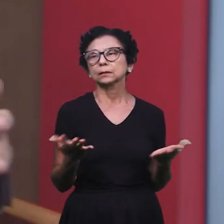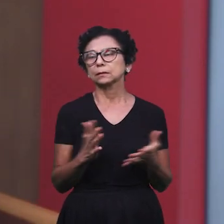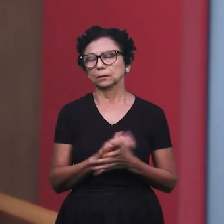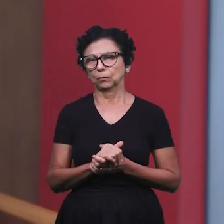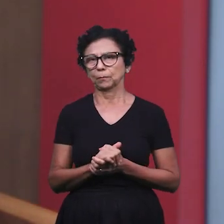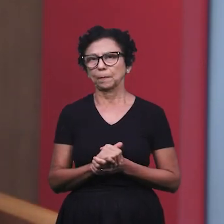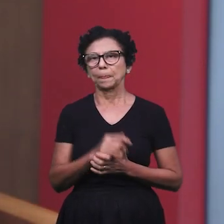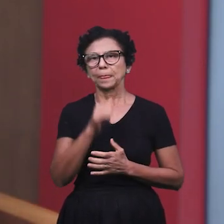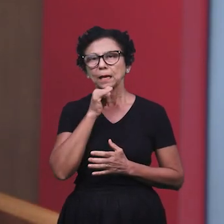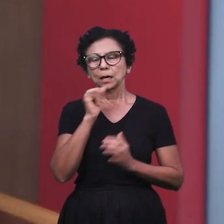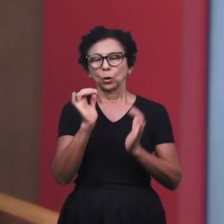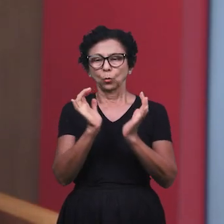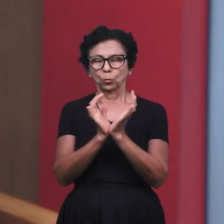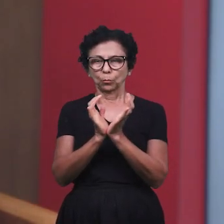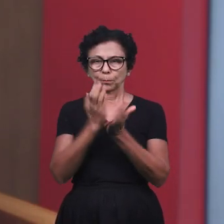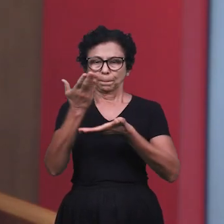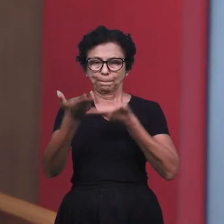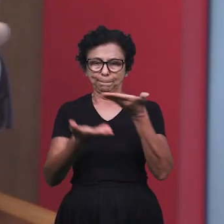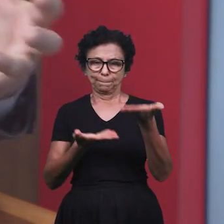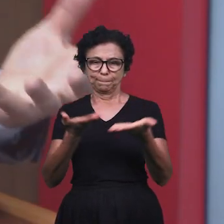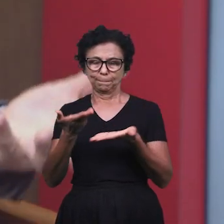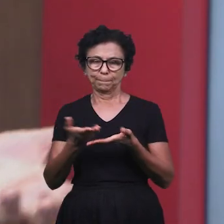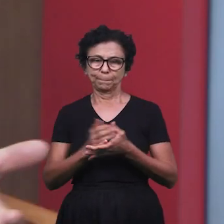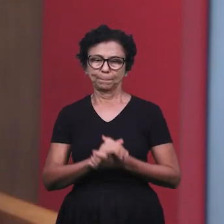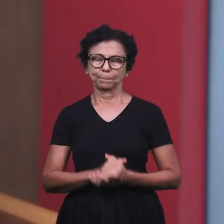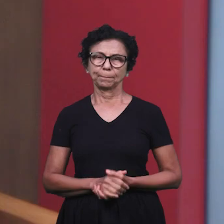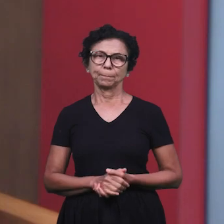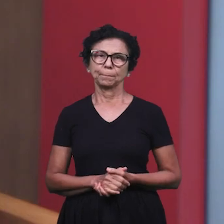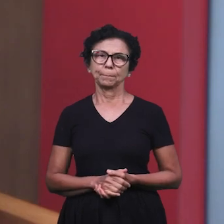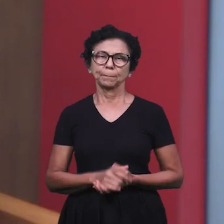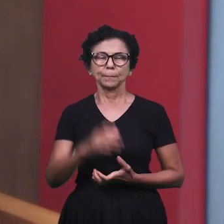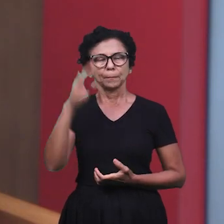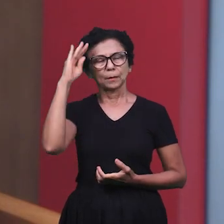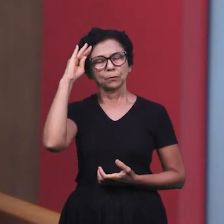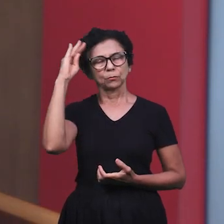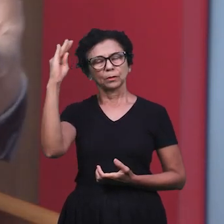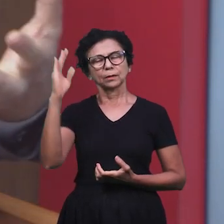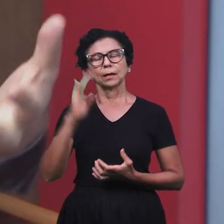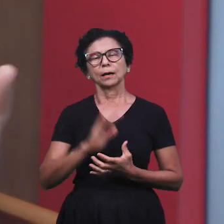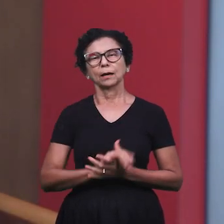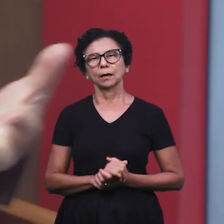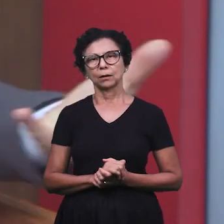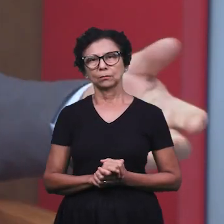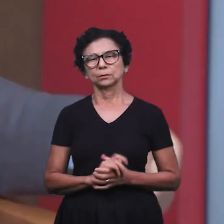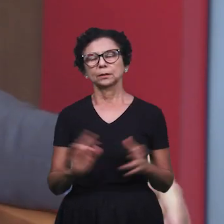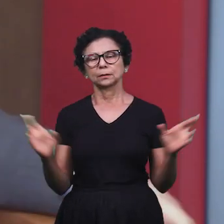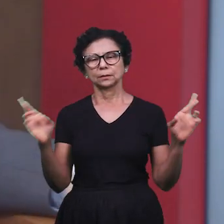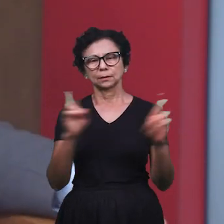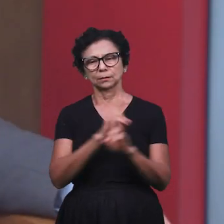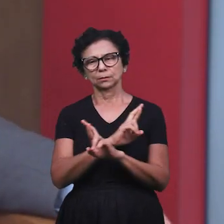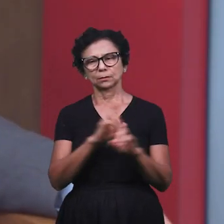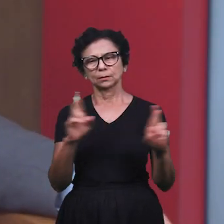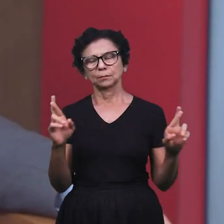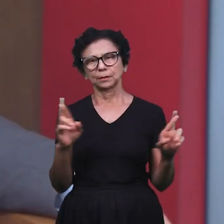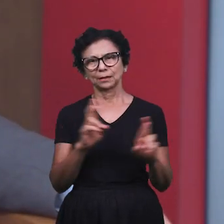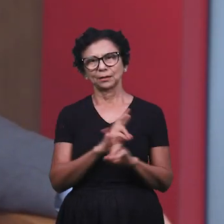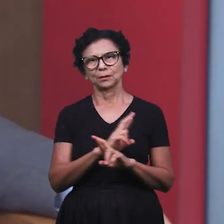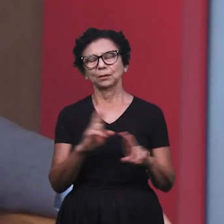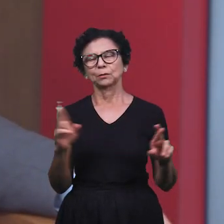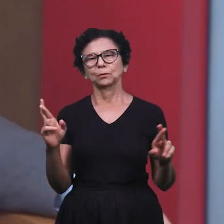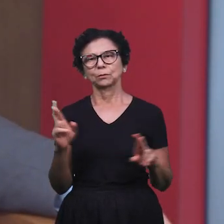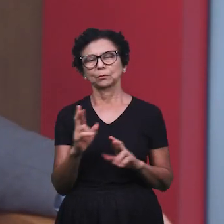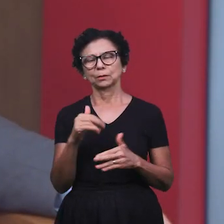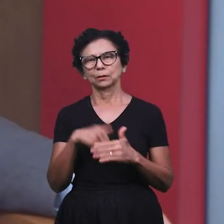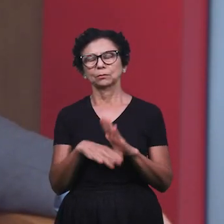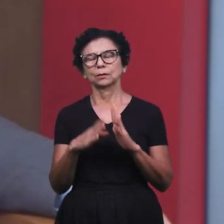o principal veículo para ampliar esse relacionamento e habilitar esse relacionamento